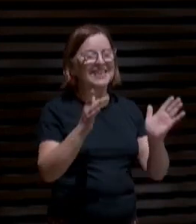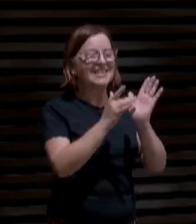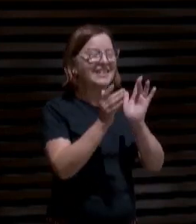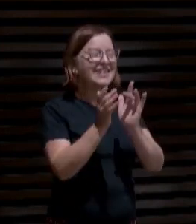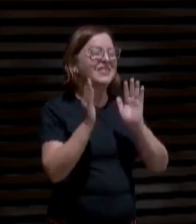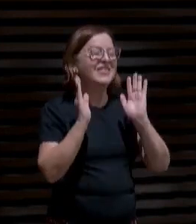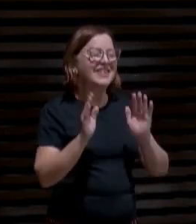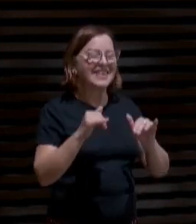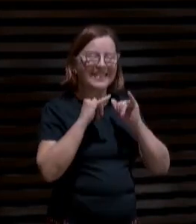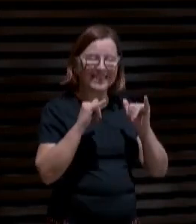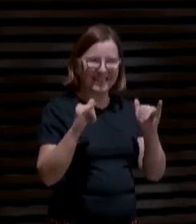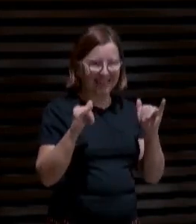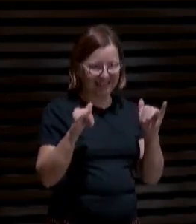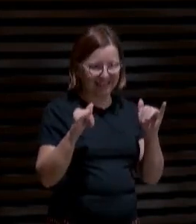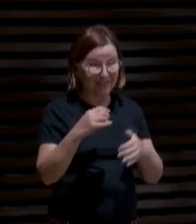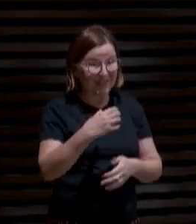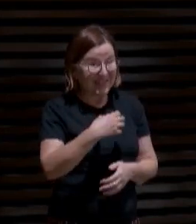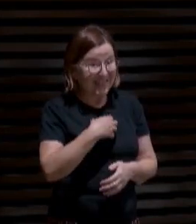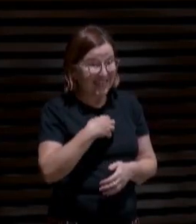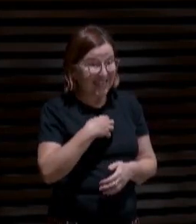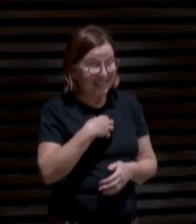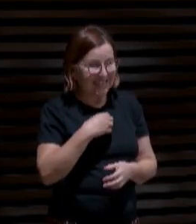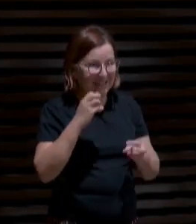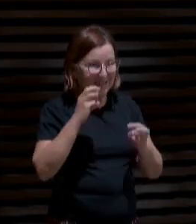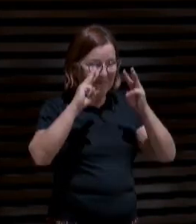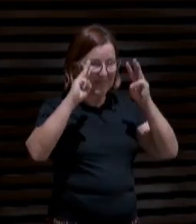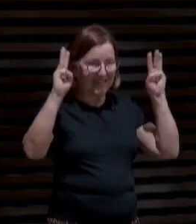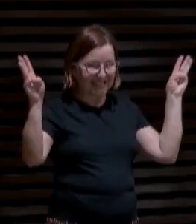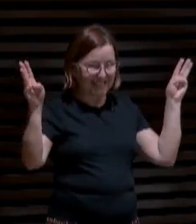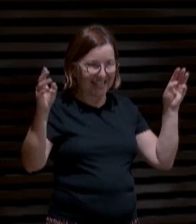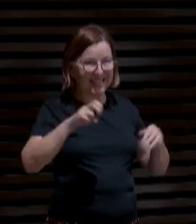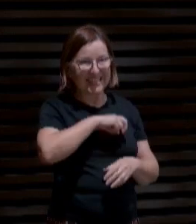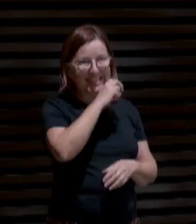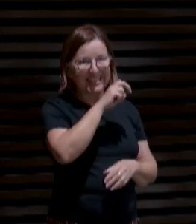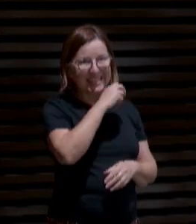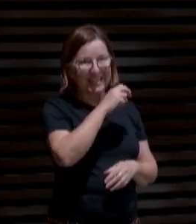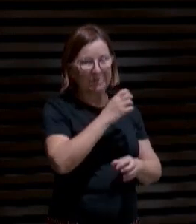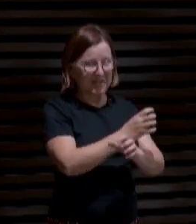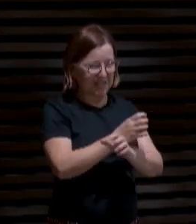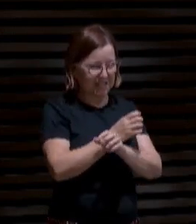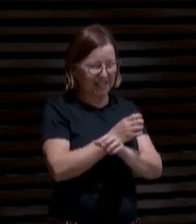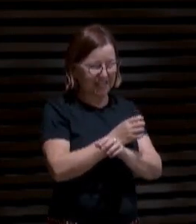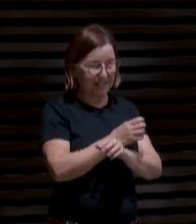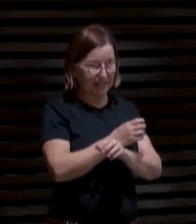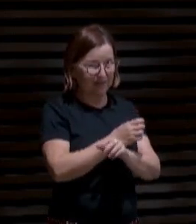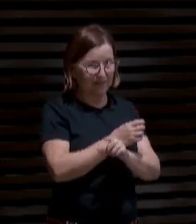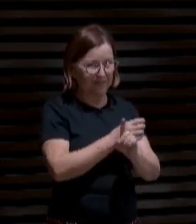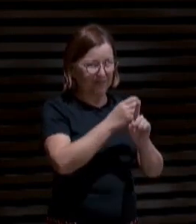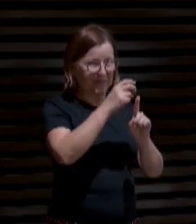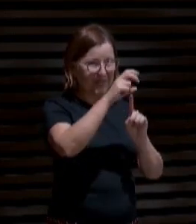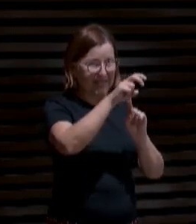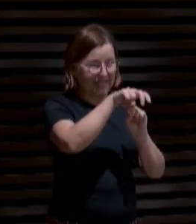bem atrás, do modo como Moisés levantou a serpente no deserto, assim importa